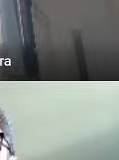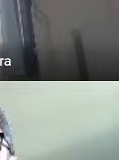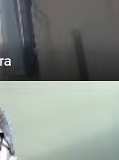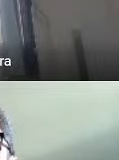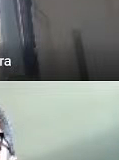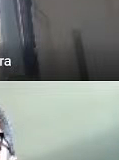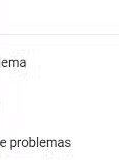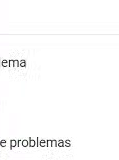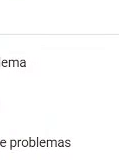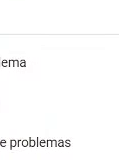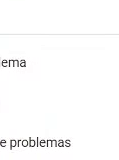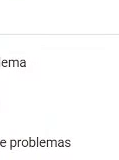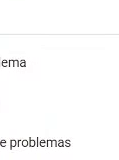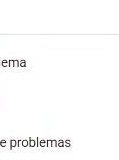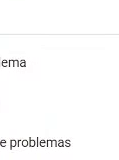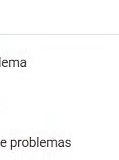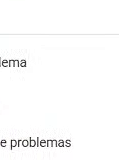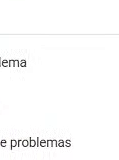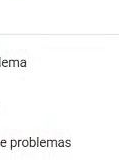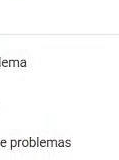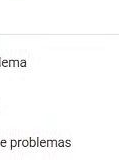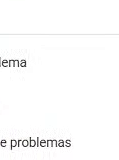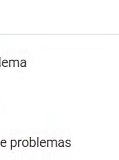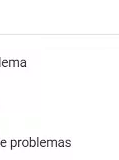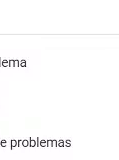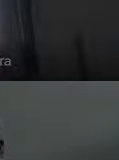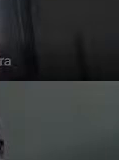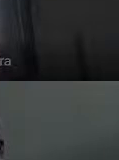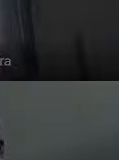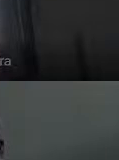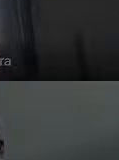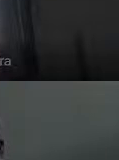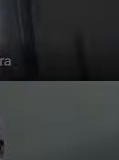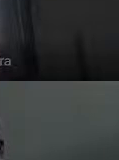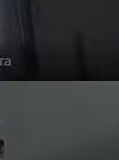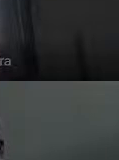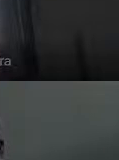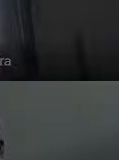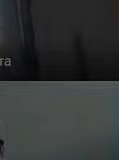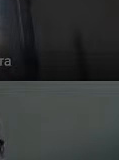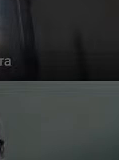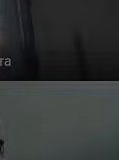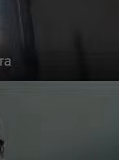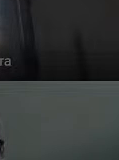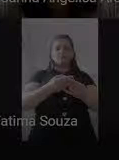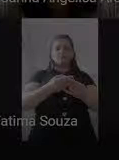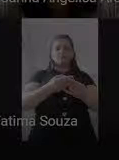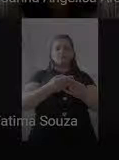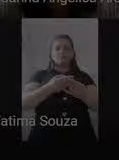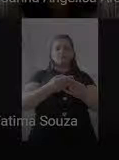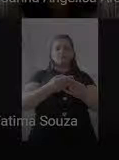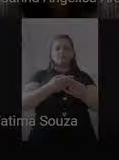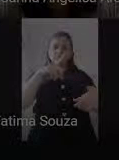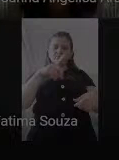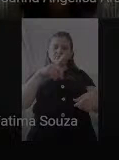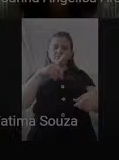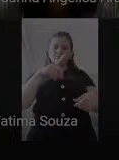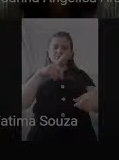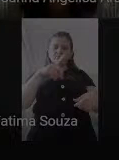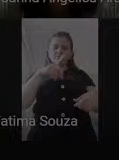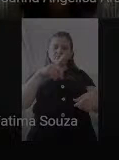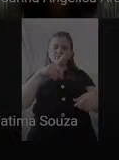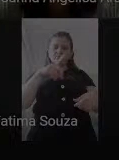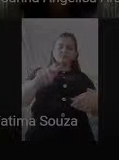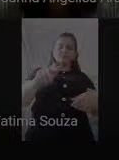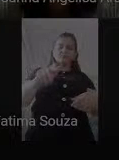sexuais extremamente grande. Né? As relações delas são com outras pessoas em situação de rua, com outras pessoas usuárias de álcool e